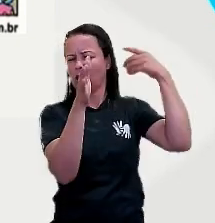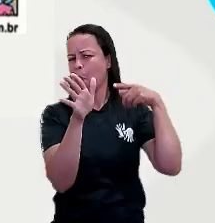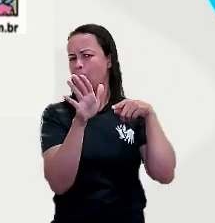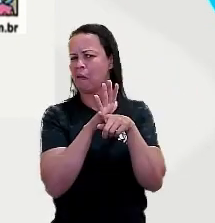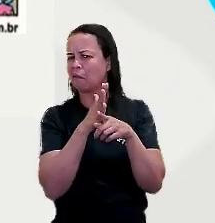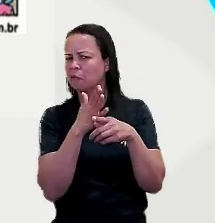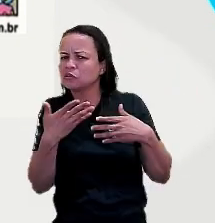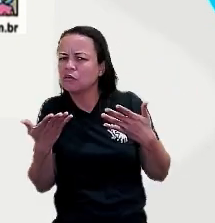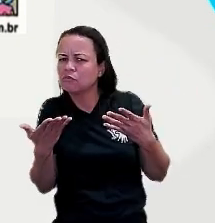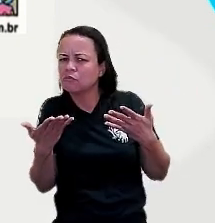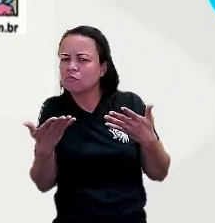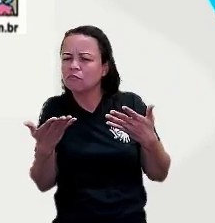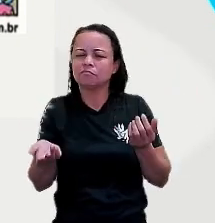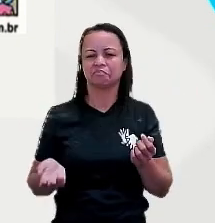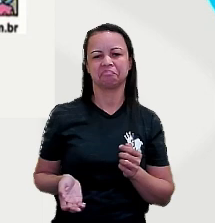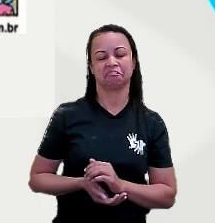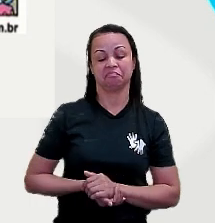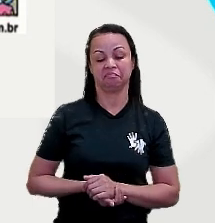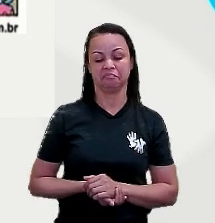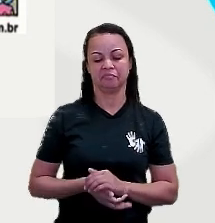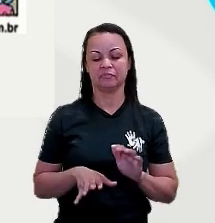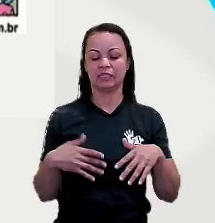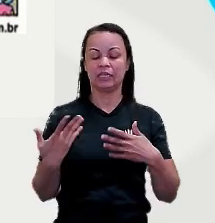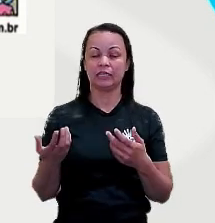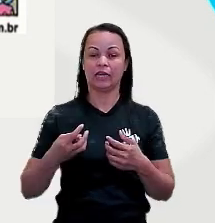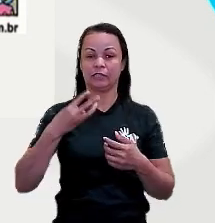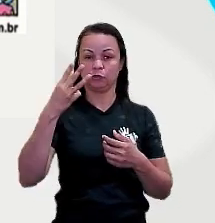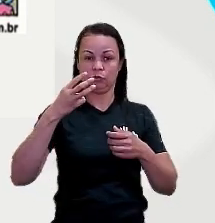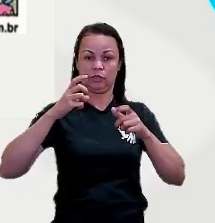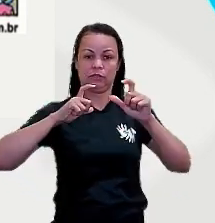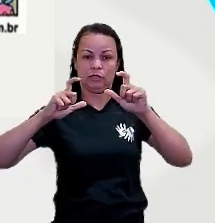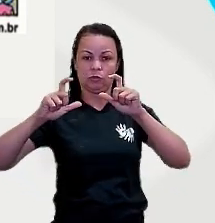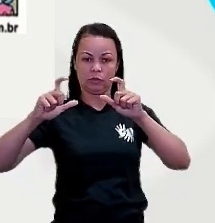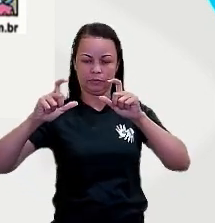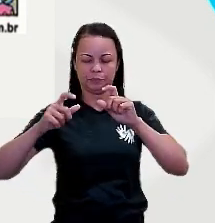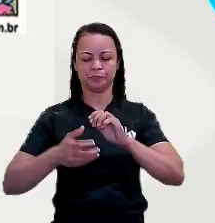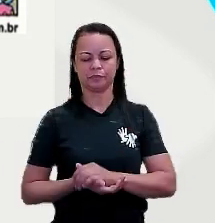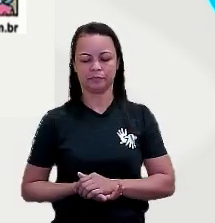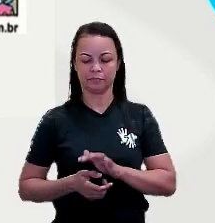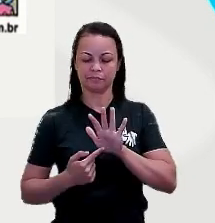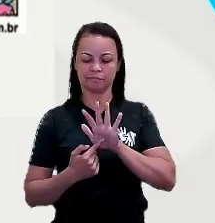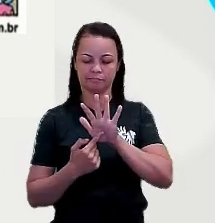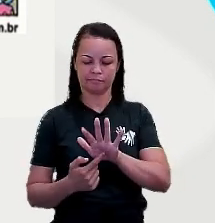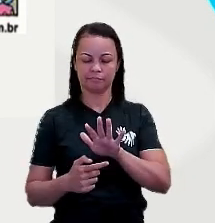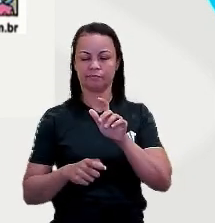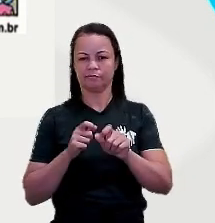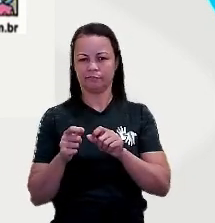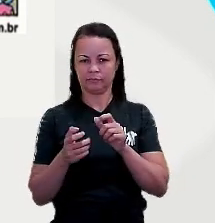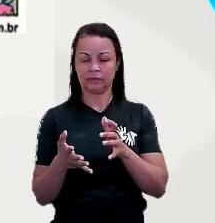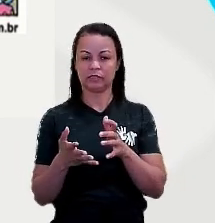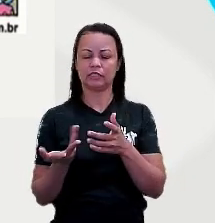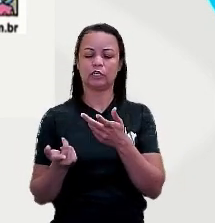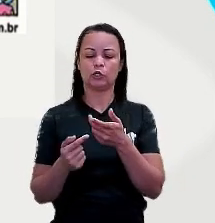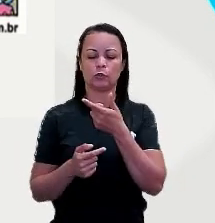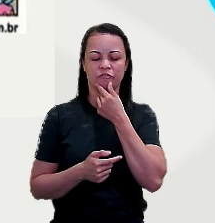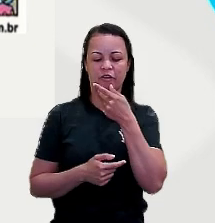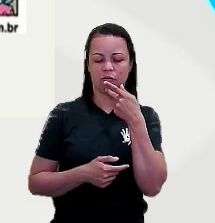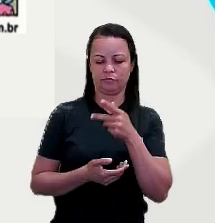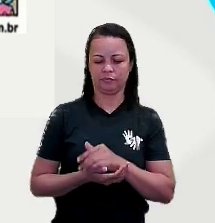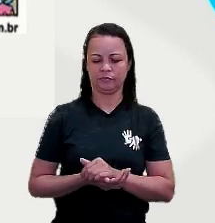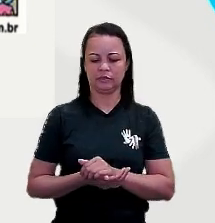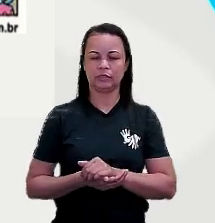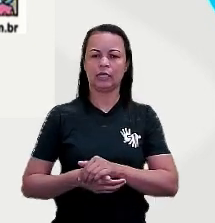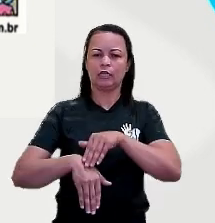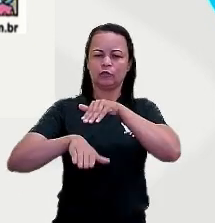ele disse, oxente. Aí, no terceiro quadrinho, mostra que ele pegou e falou assim, trânsito